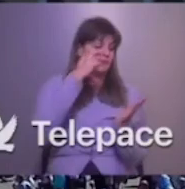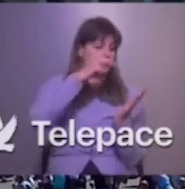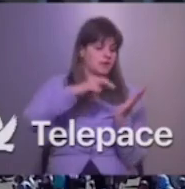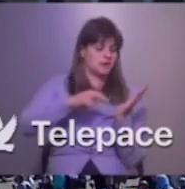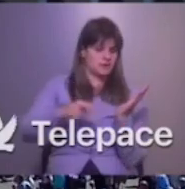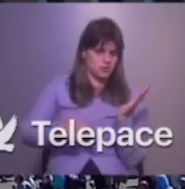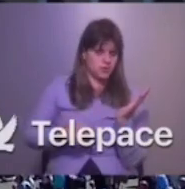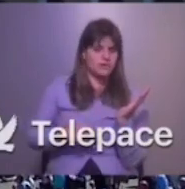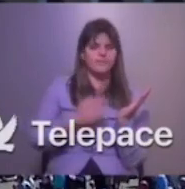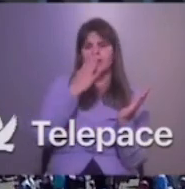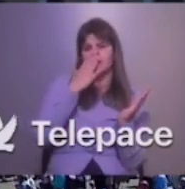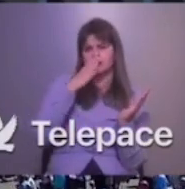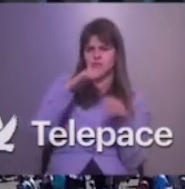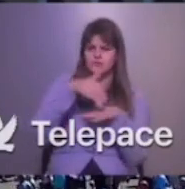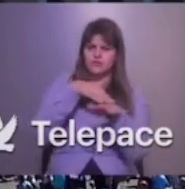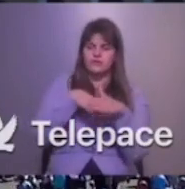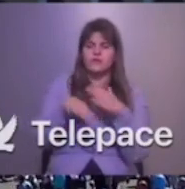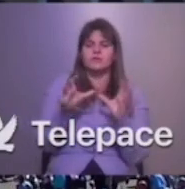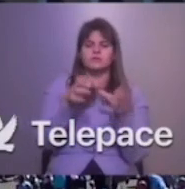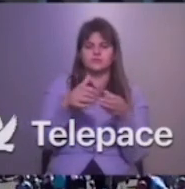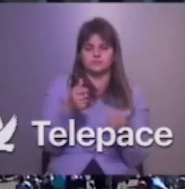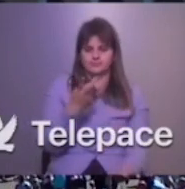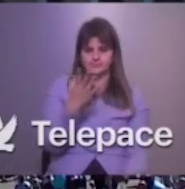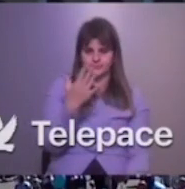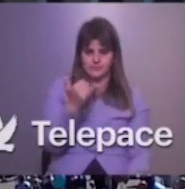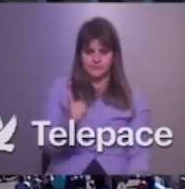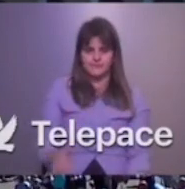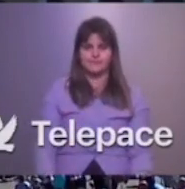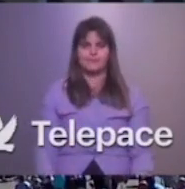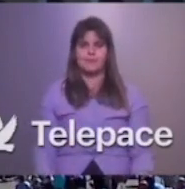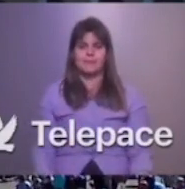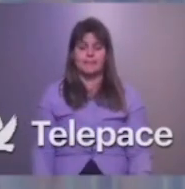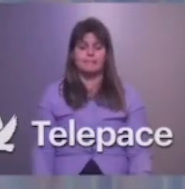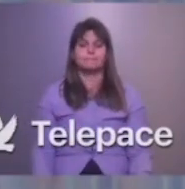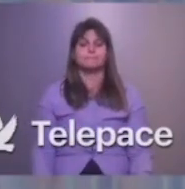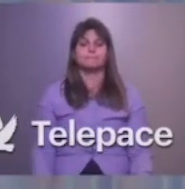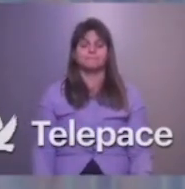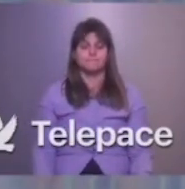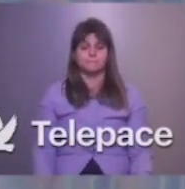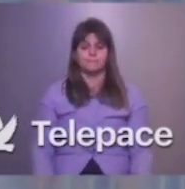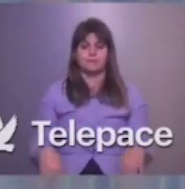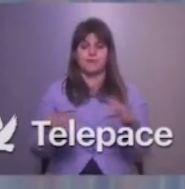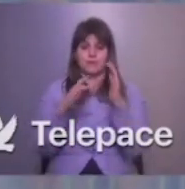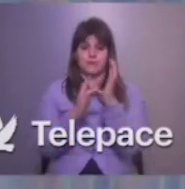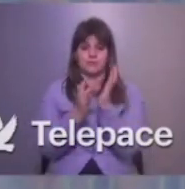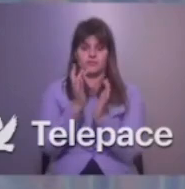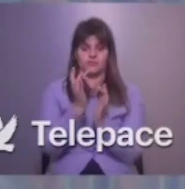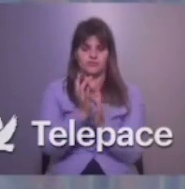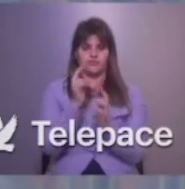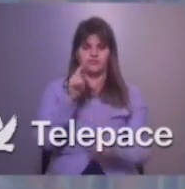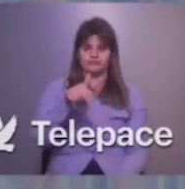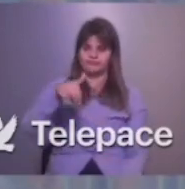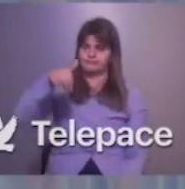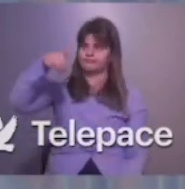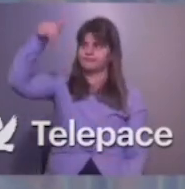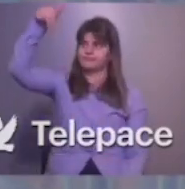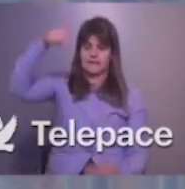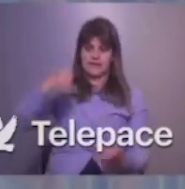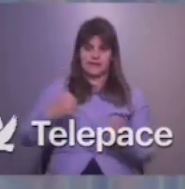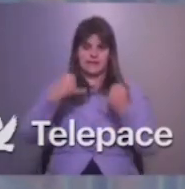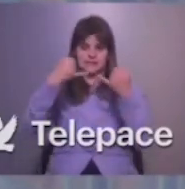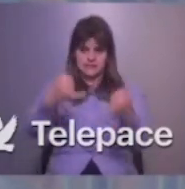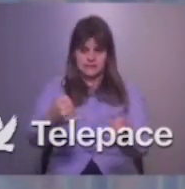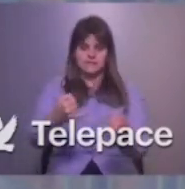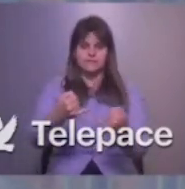Leitura dos Atos dos Apóstolos. Dagli Atti degli Apostoli. Dopo che Gesù fu assunto